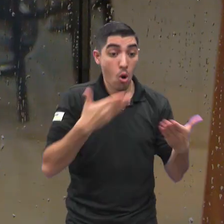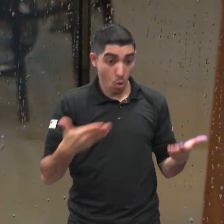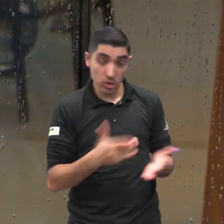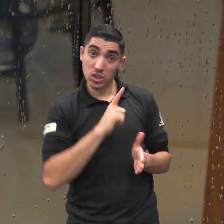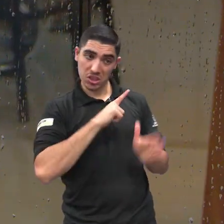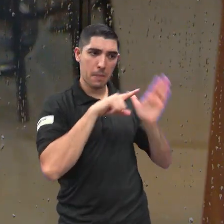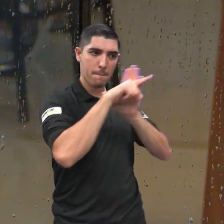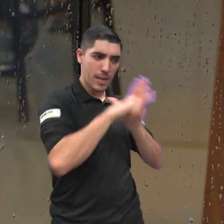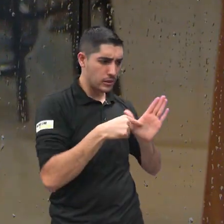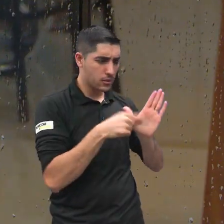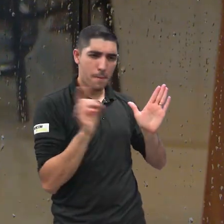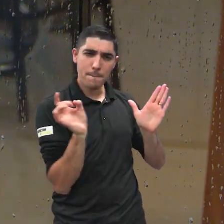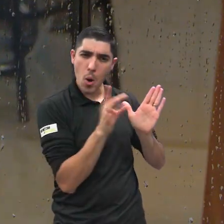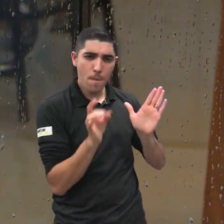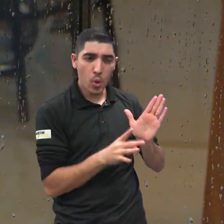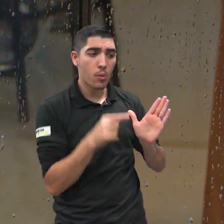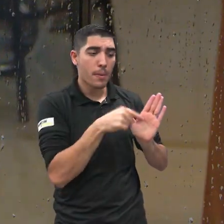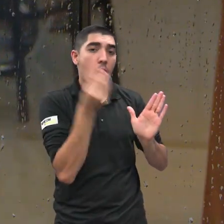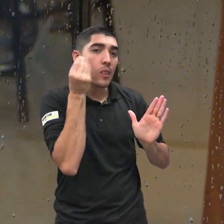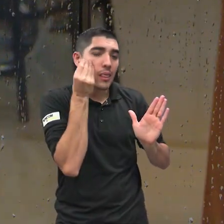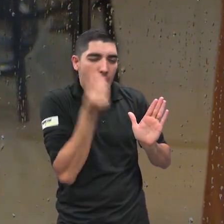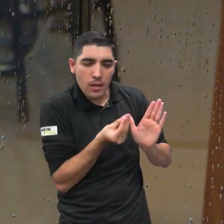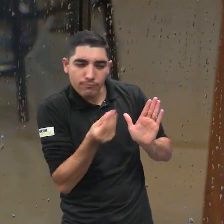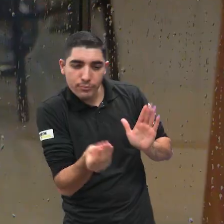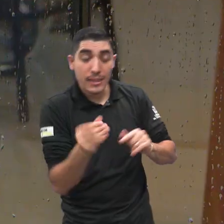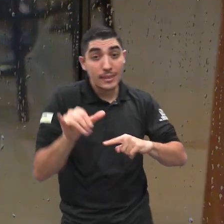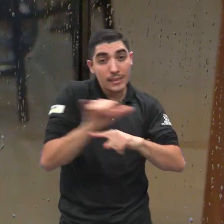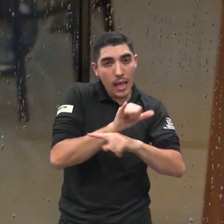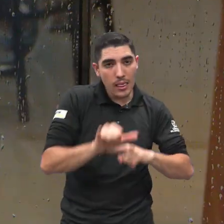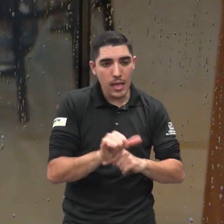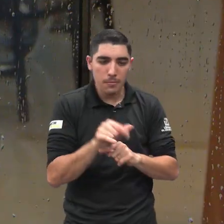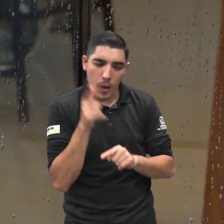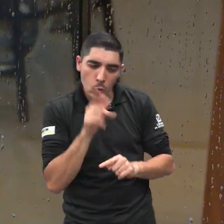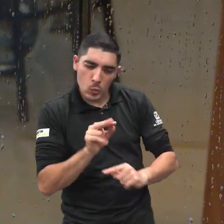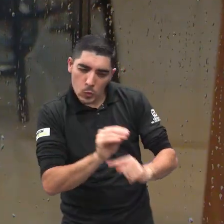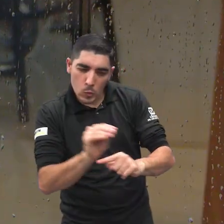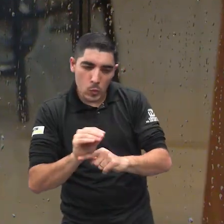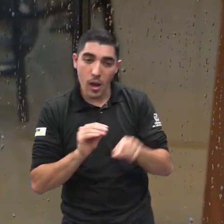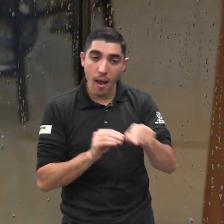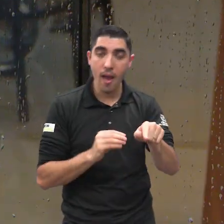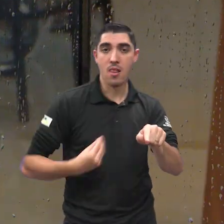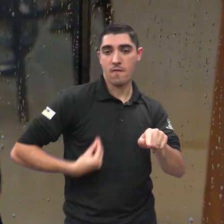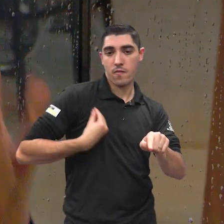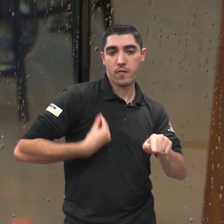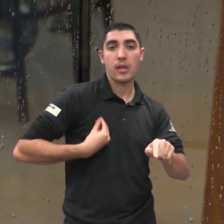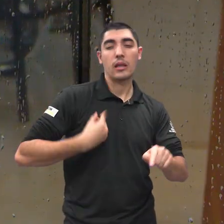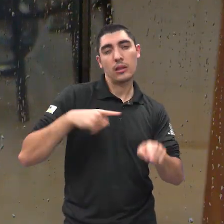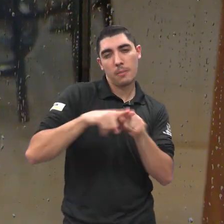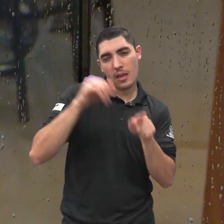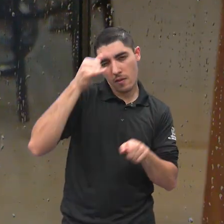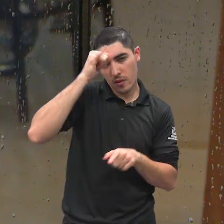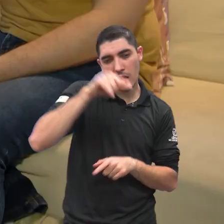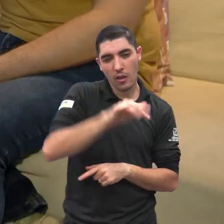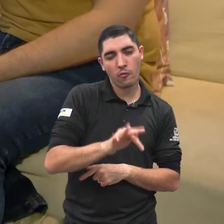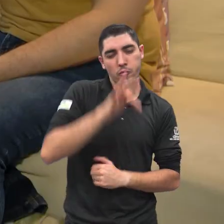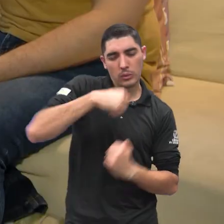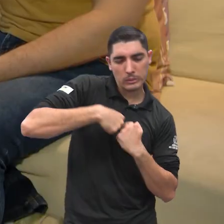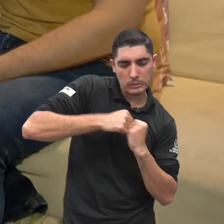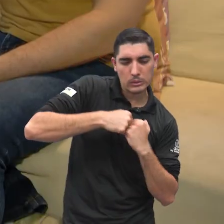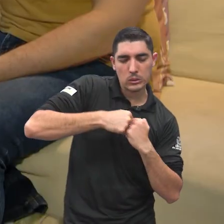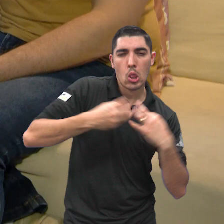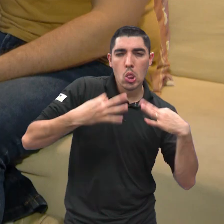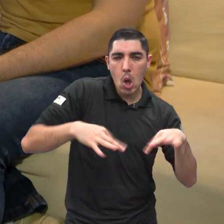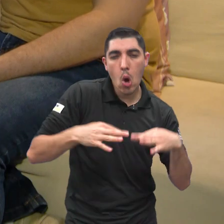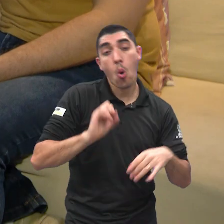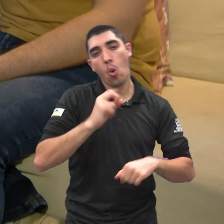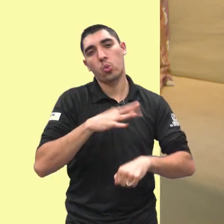estudos e já tem muitas estratégias mais eficazes que a gente pode entrar para prevenir articulações doloridas ou